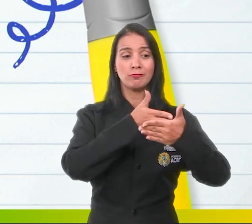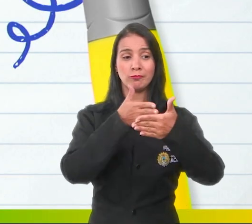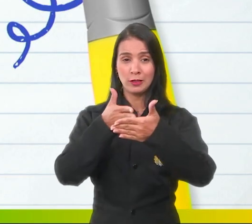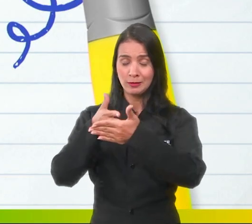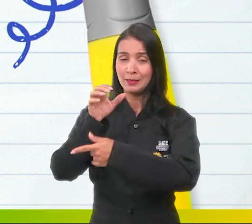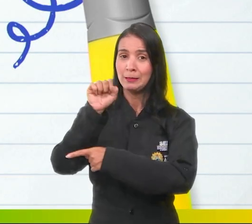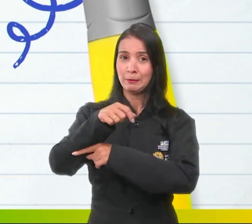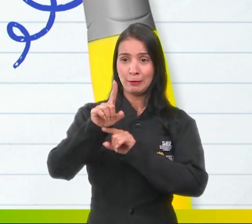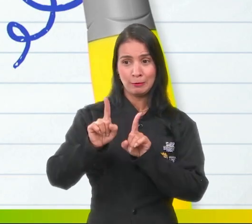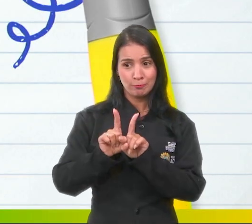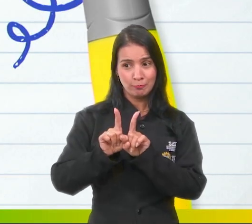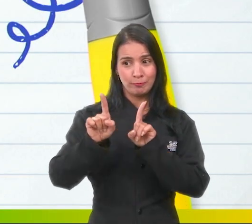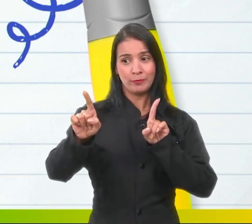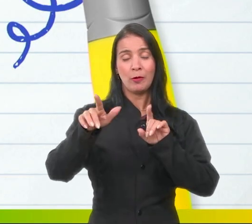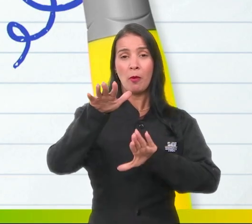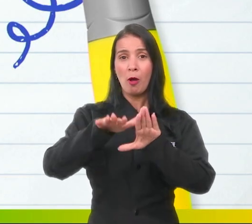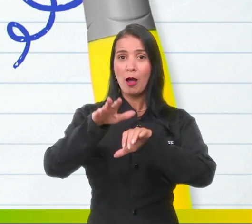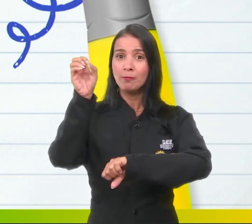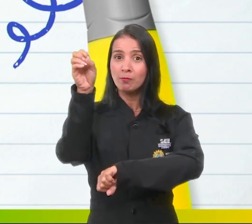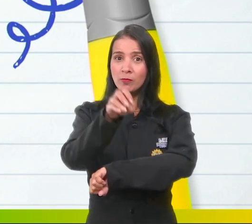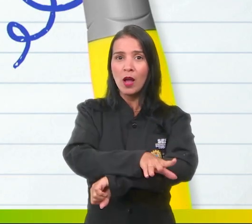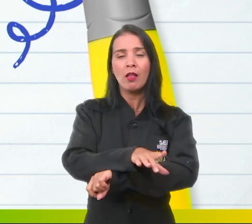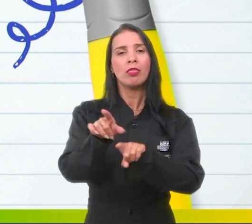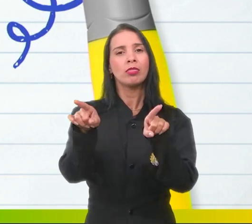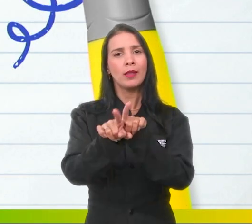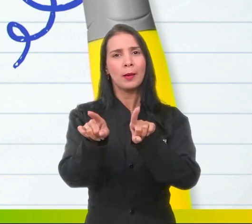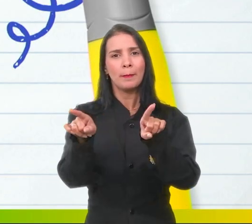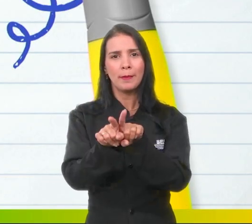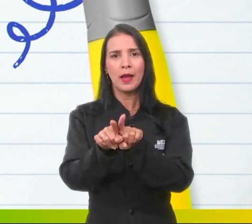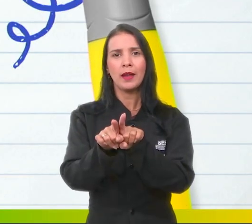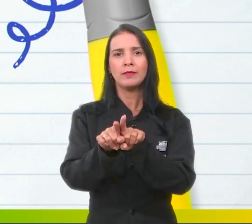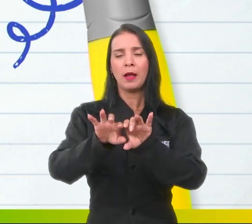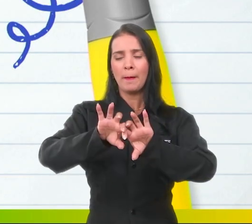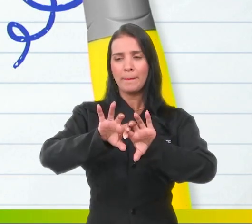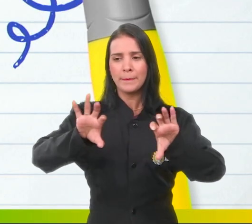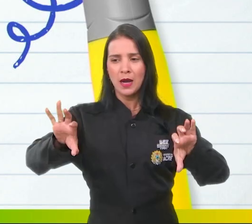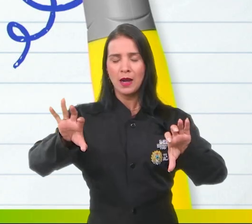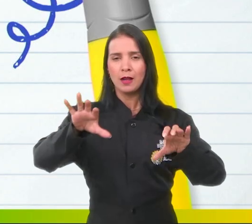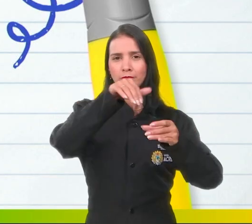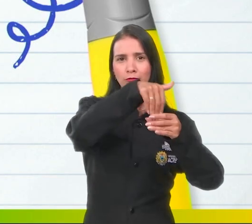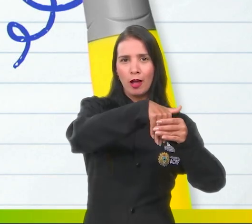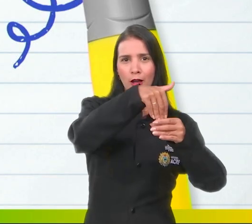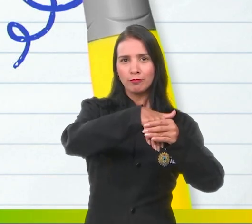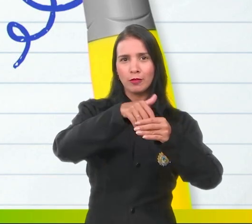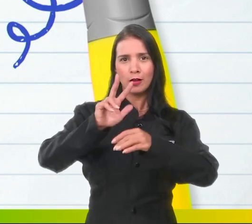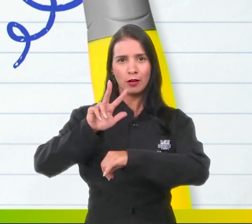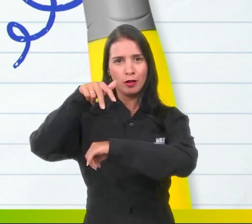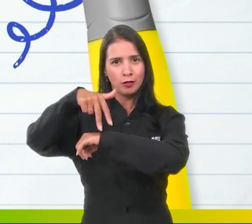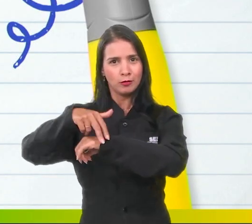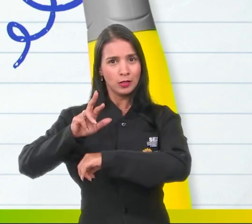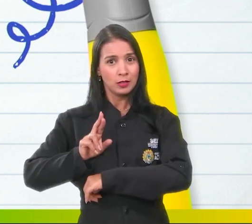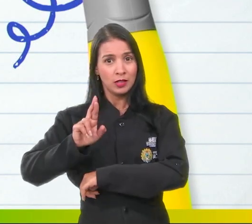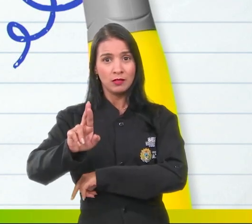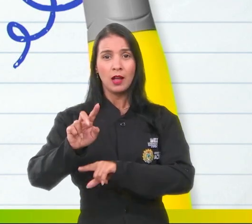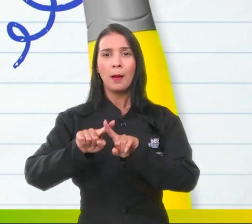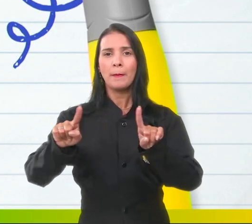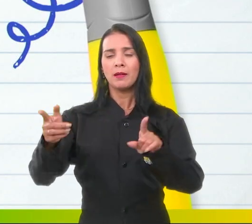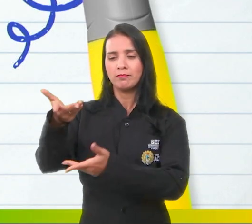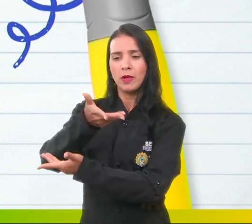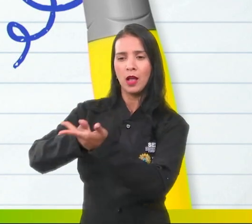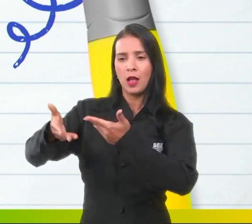distância entre eleitores e representantes, a efetiva participação dos cidadãos fortalece